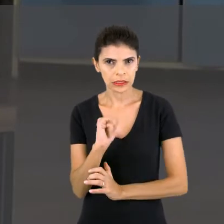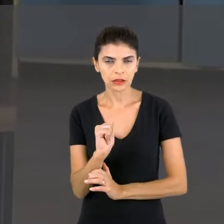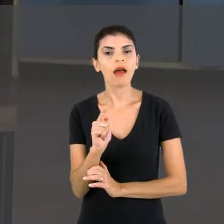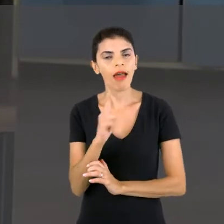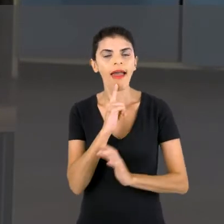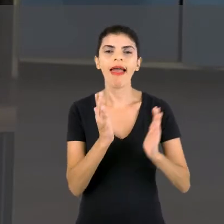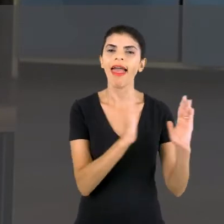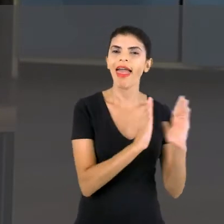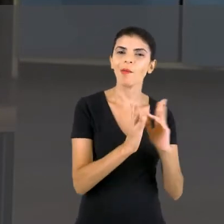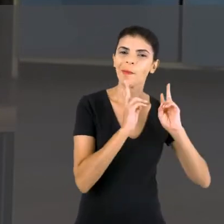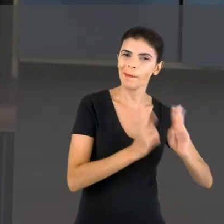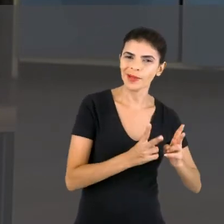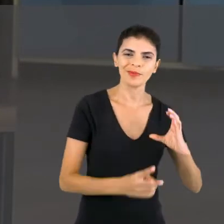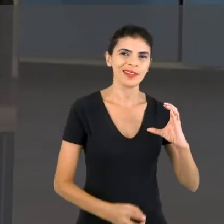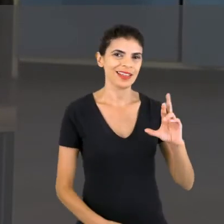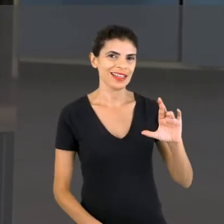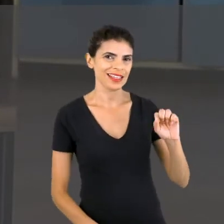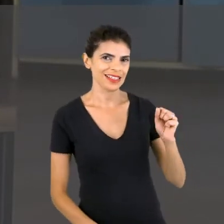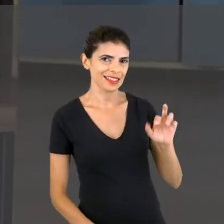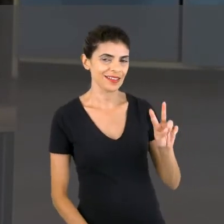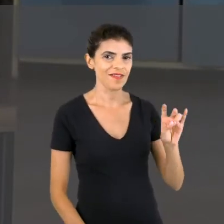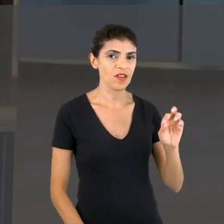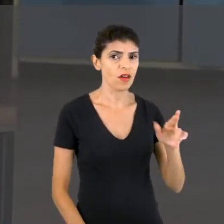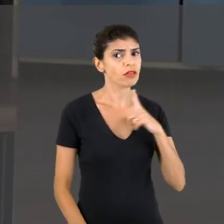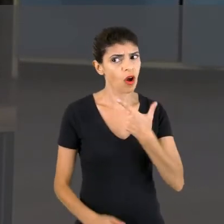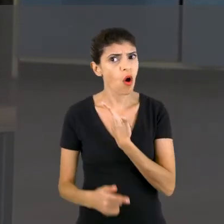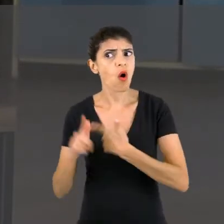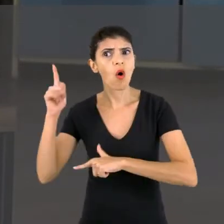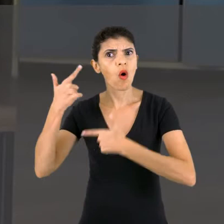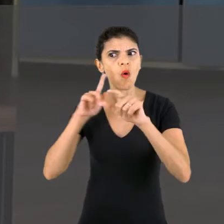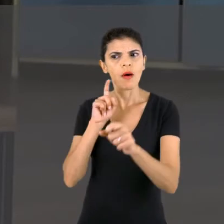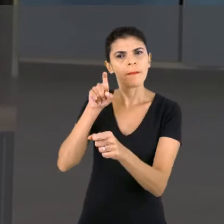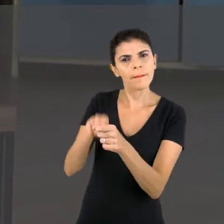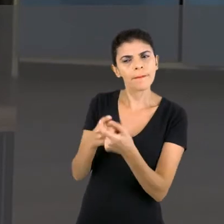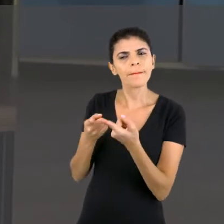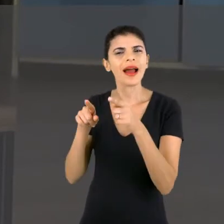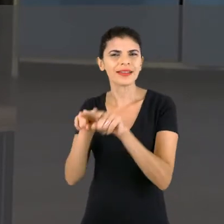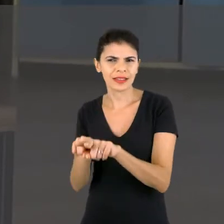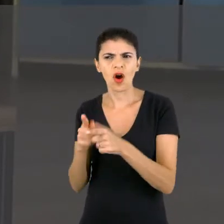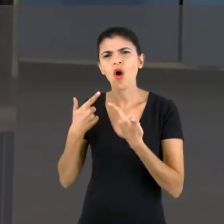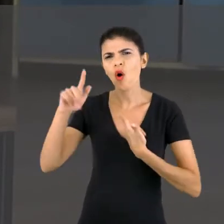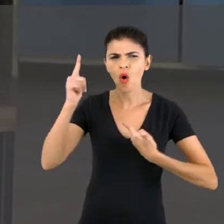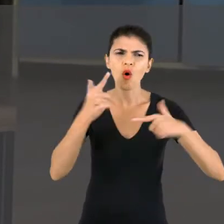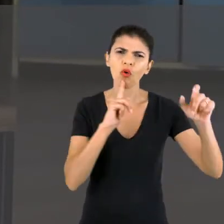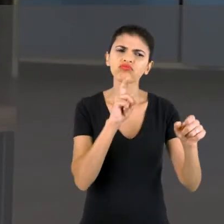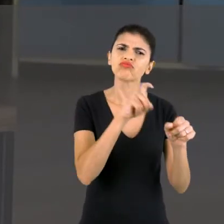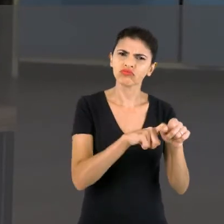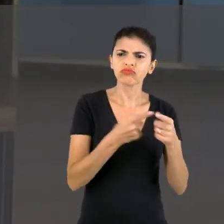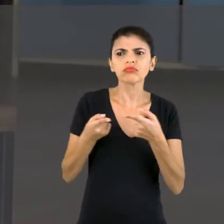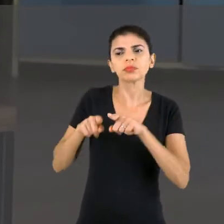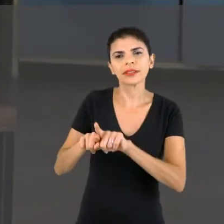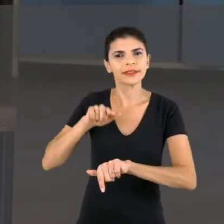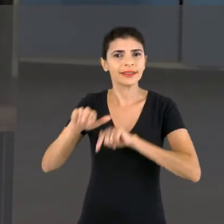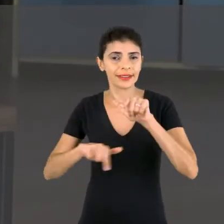ela vem dessa época do Crescer e Viver. Claro que depois a gente foi construindo outros parceiros, foi agregando para a nossa rede outros parceiros